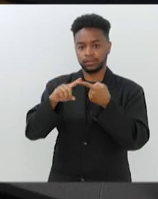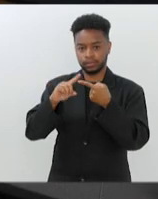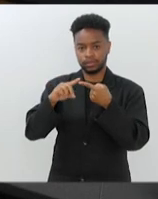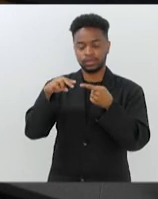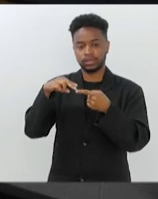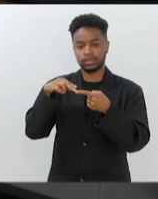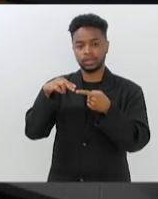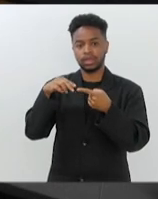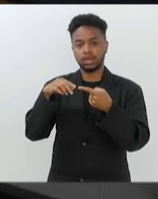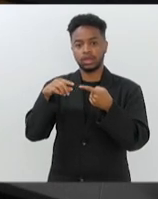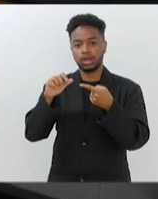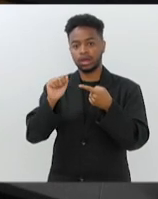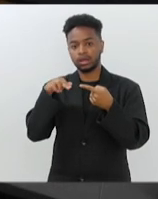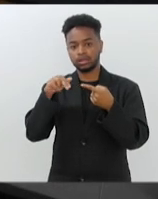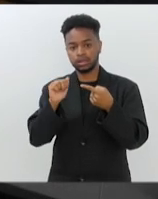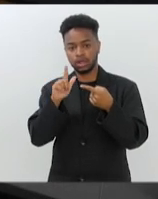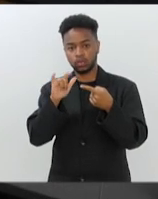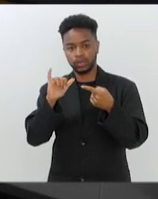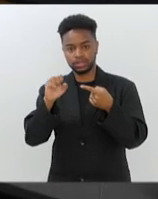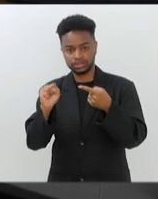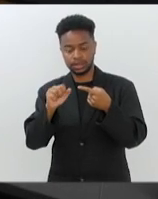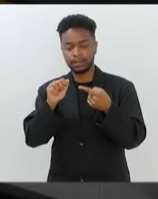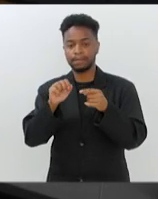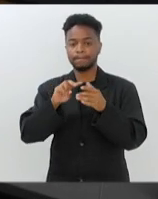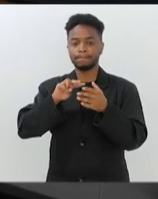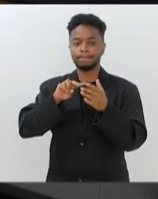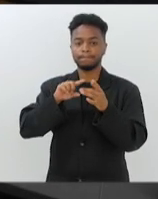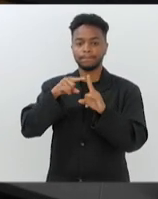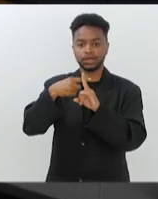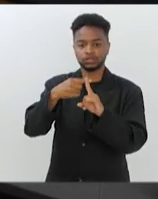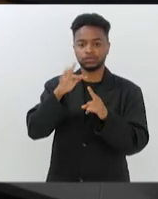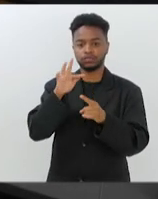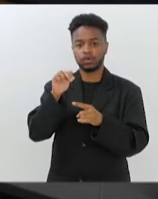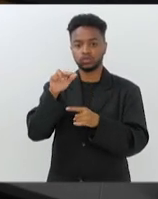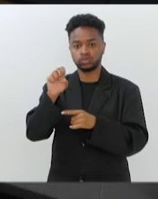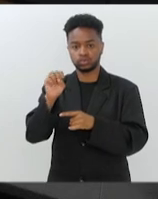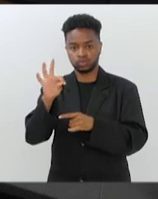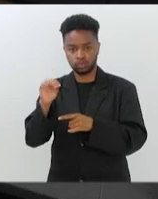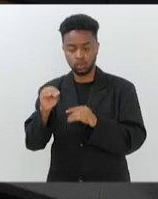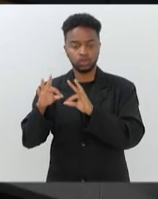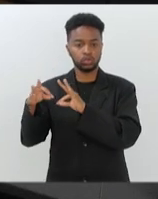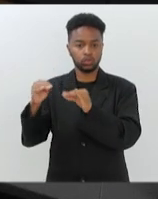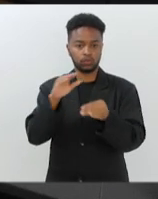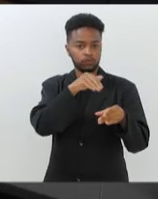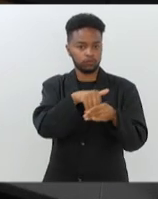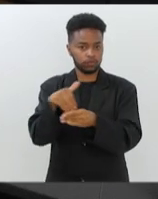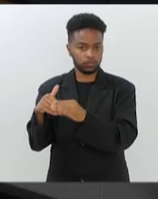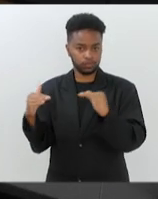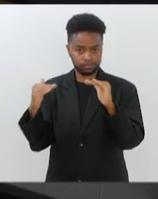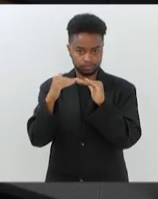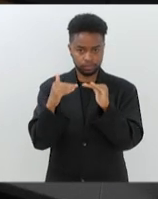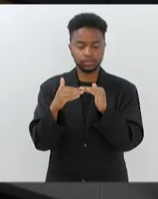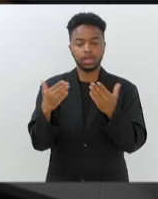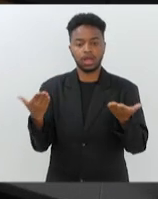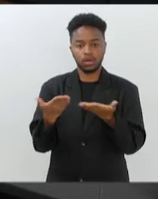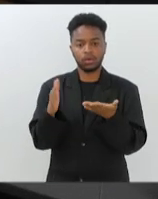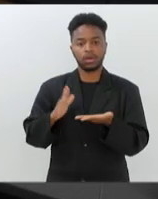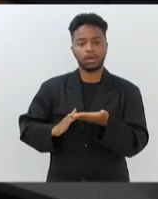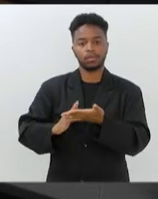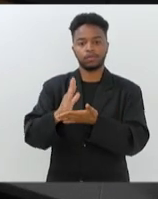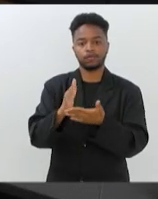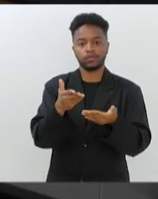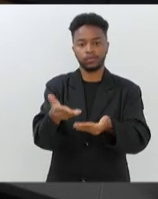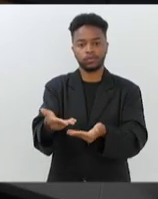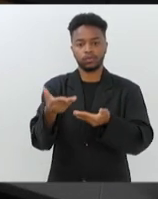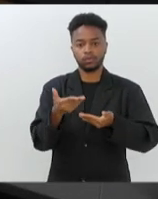Ana Luísa e Fausto Fausto Deputado PB favorável Eu também voto favorável com os votos escolhidos então ficou aprovado o